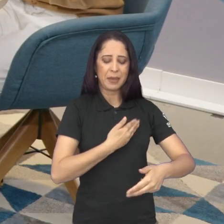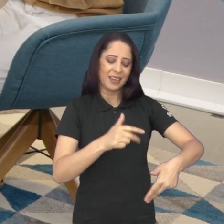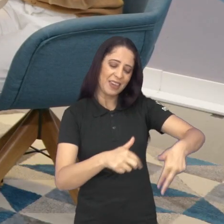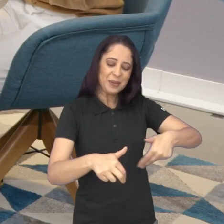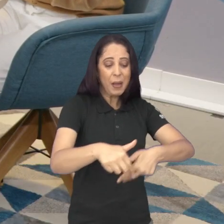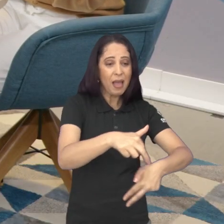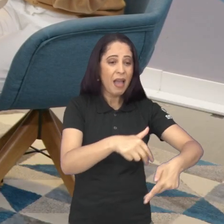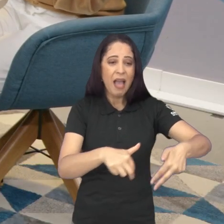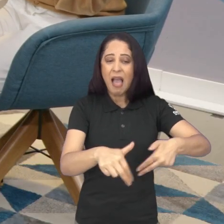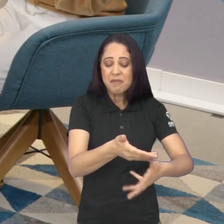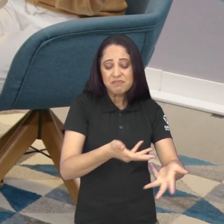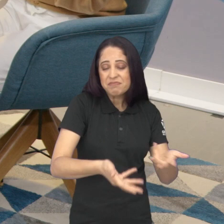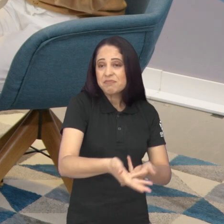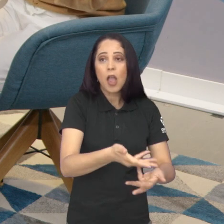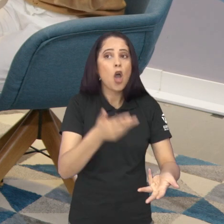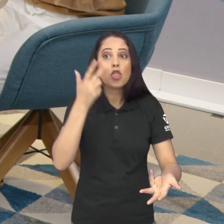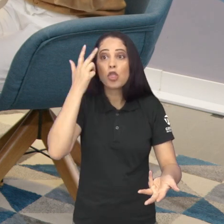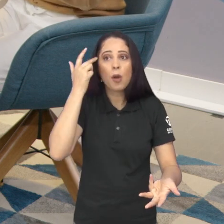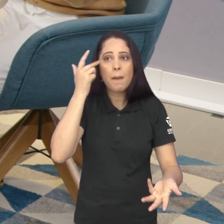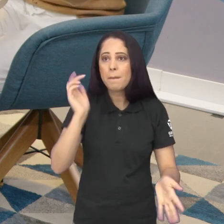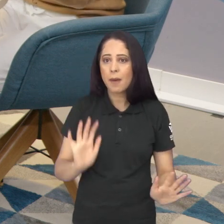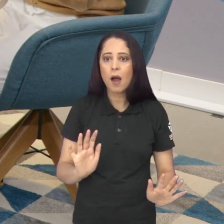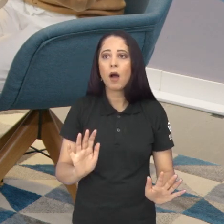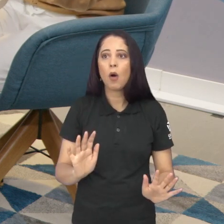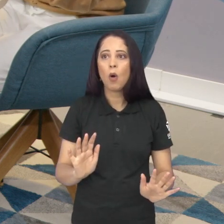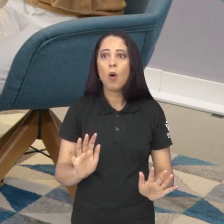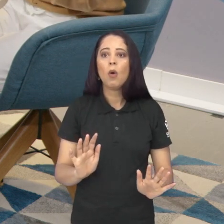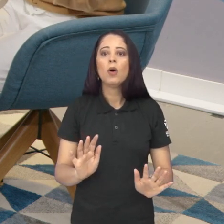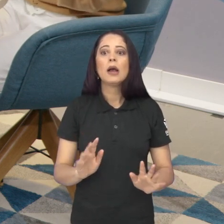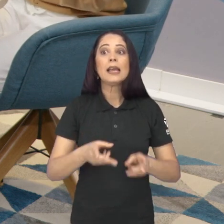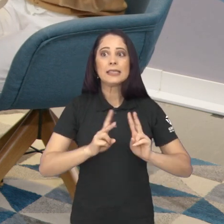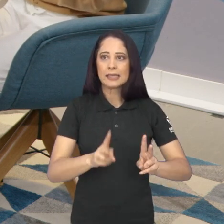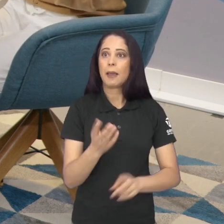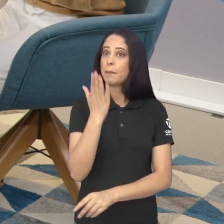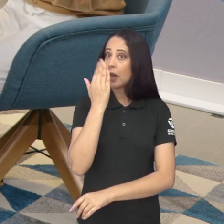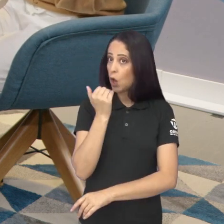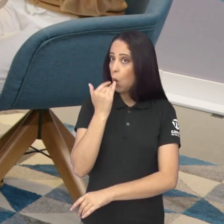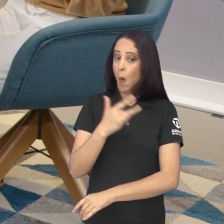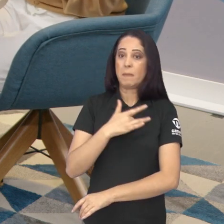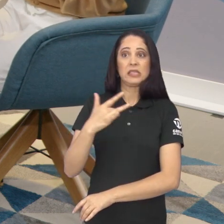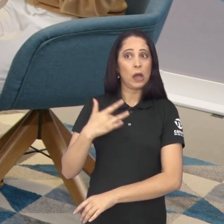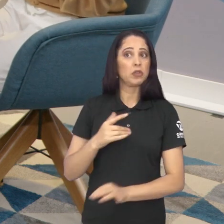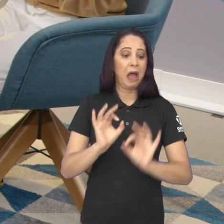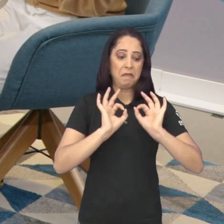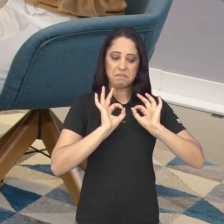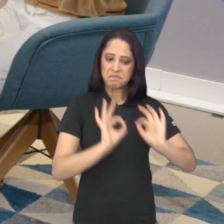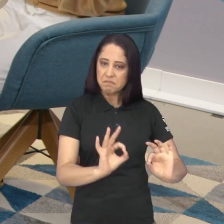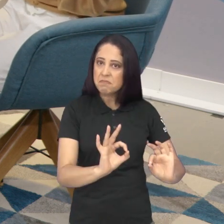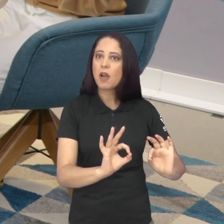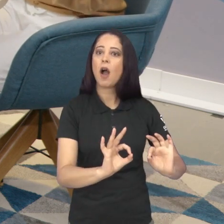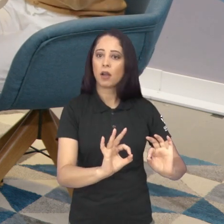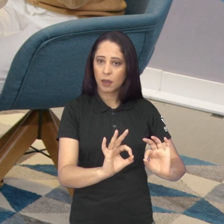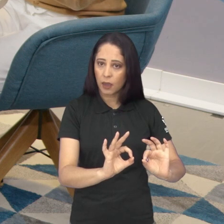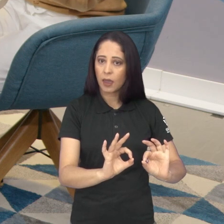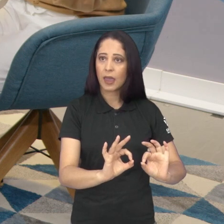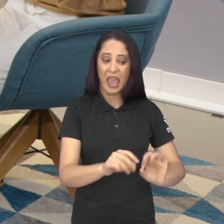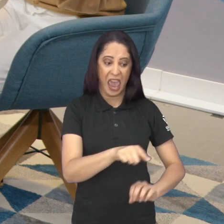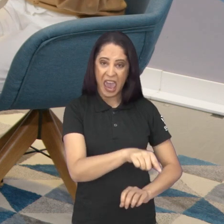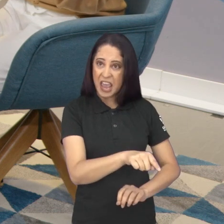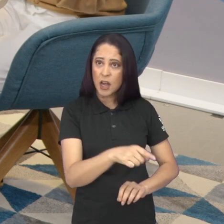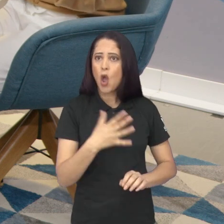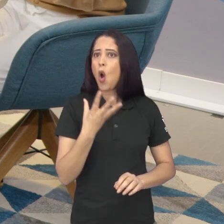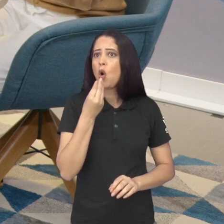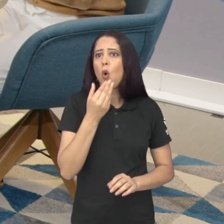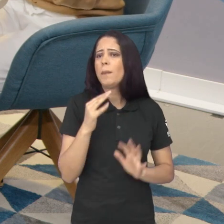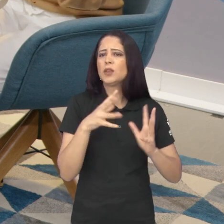com os amiguinhos da escola, né? Com os professores, sempre comeu muito bem quando começou a alimentação, comia de